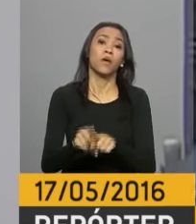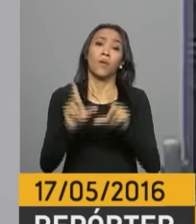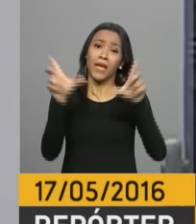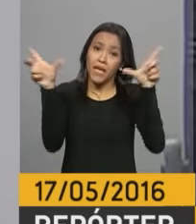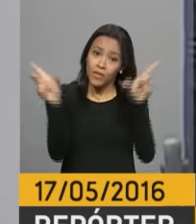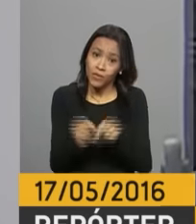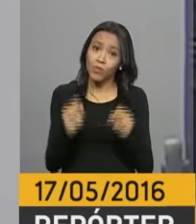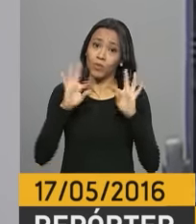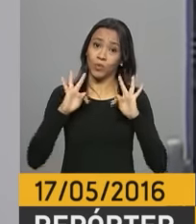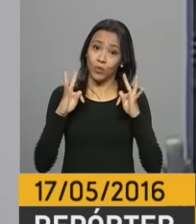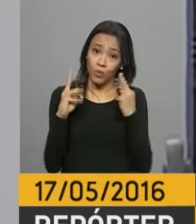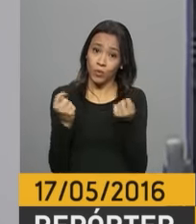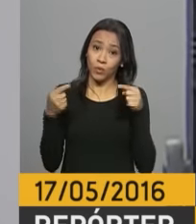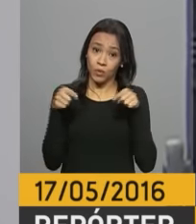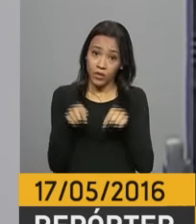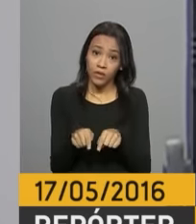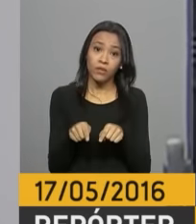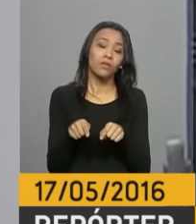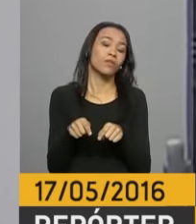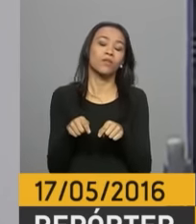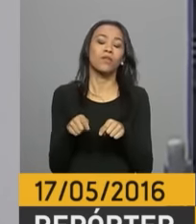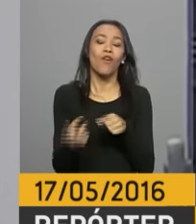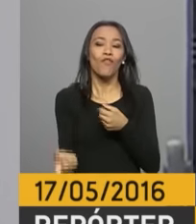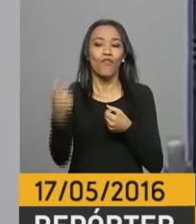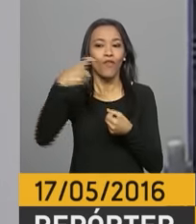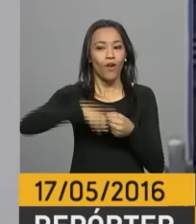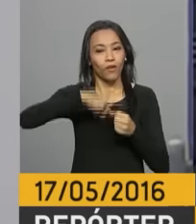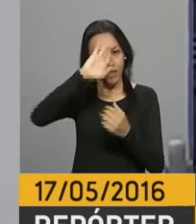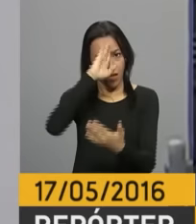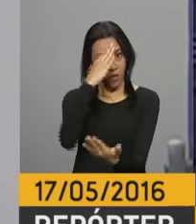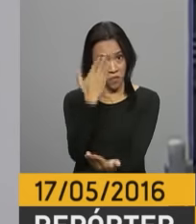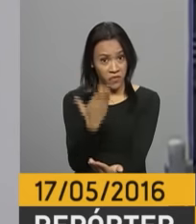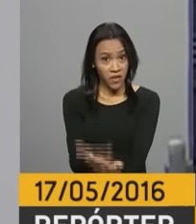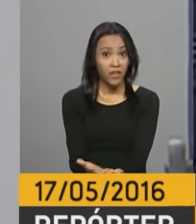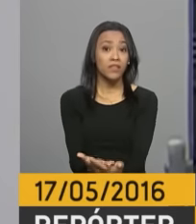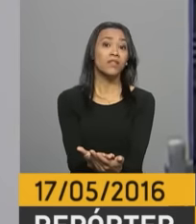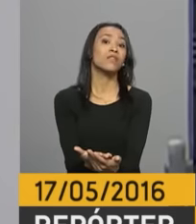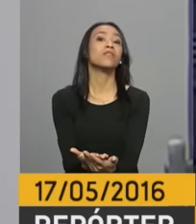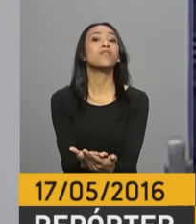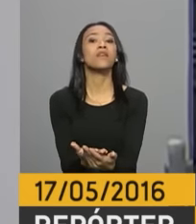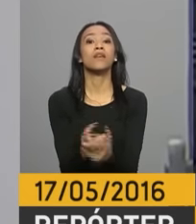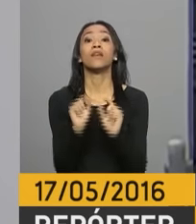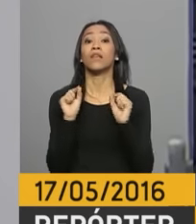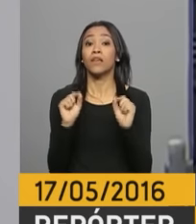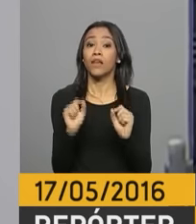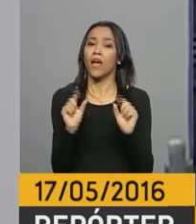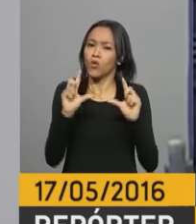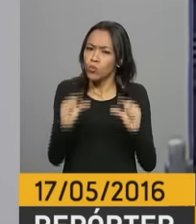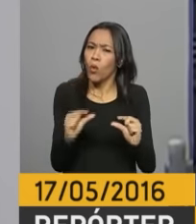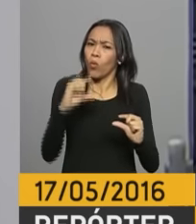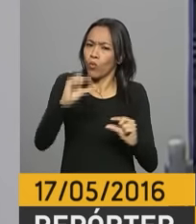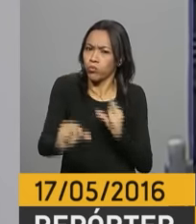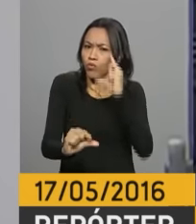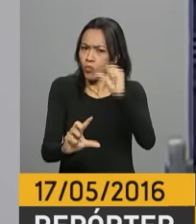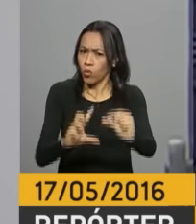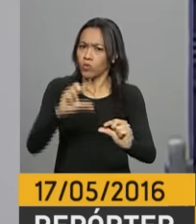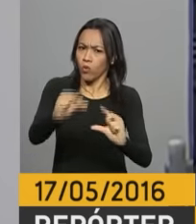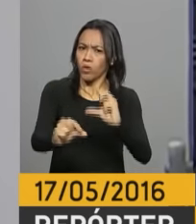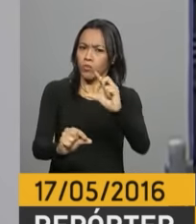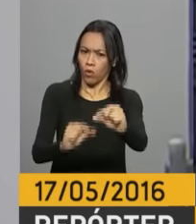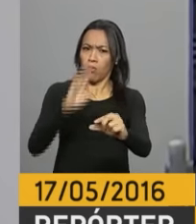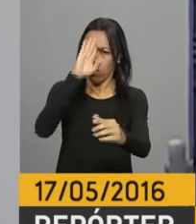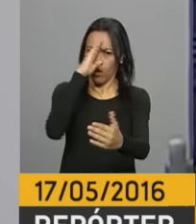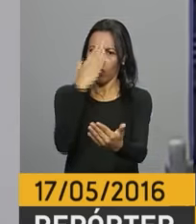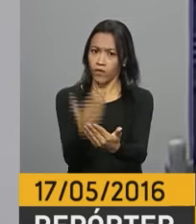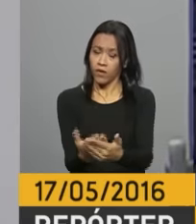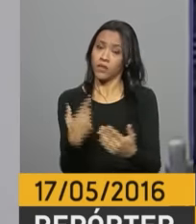vai fazendo com que a retomada da confiança se dê de forma gradual. Eu espero que seja